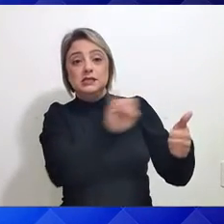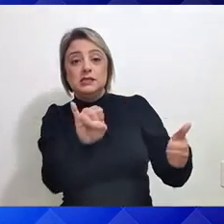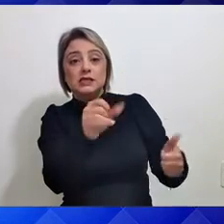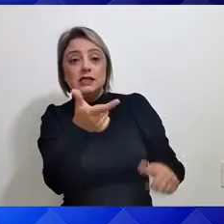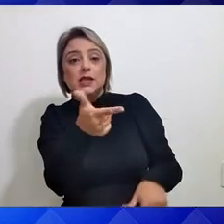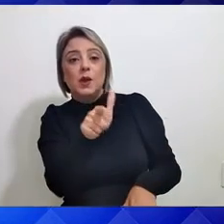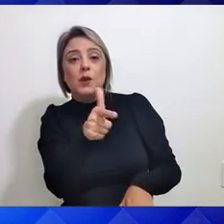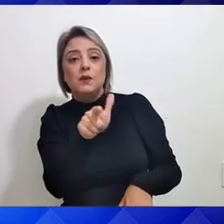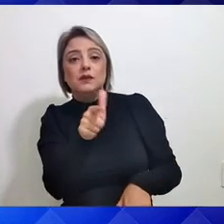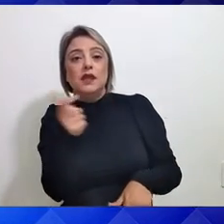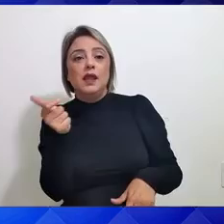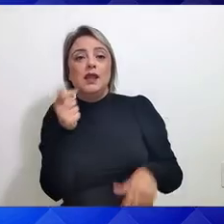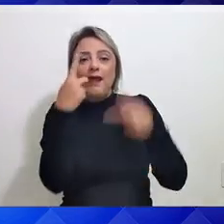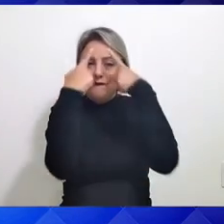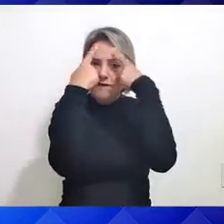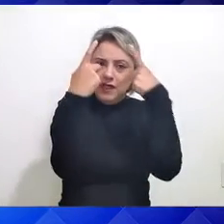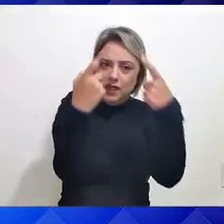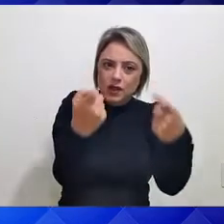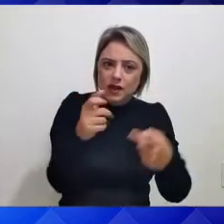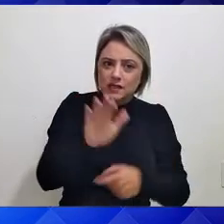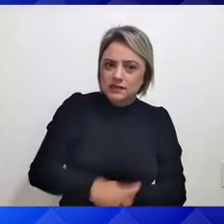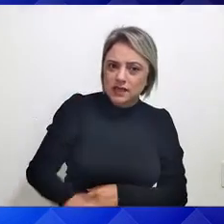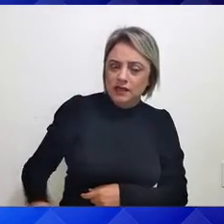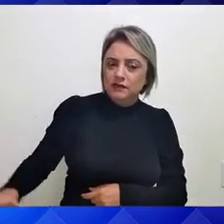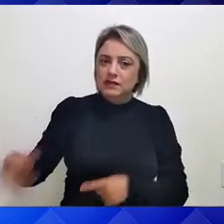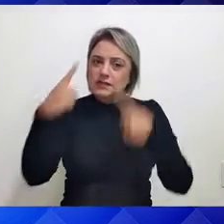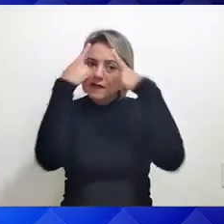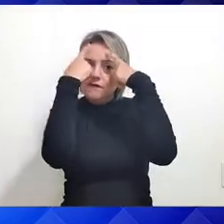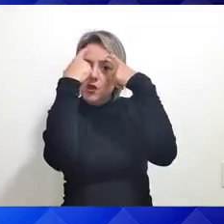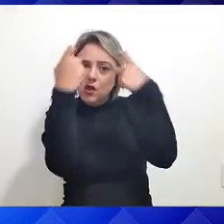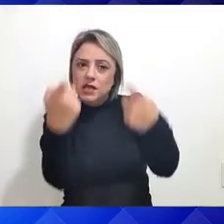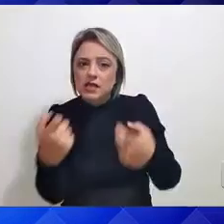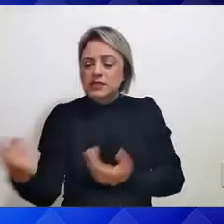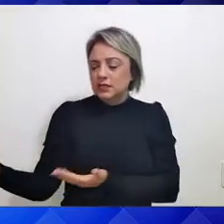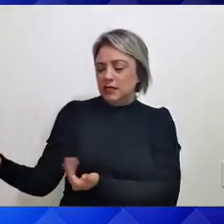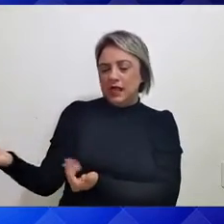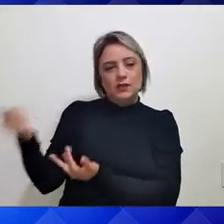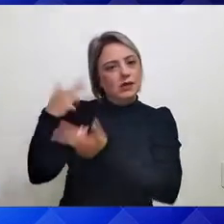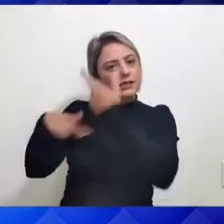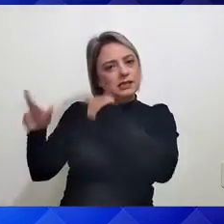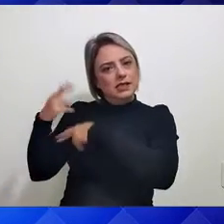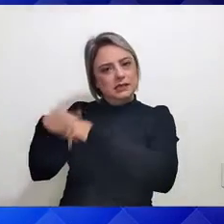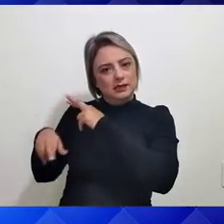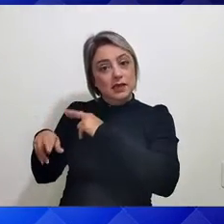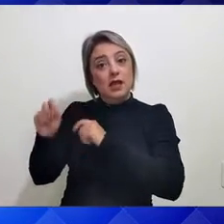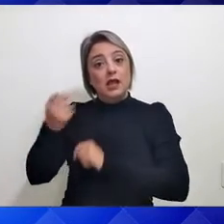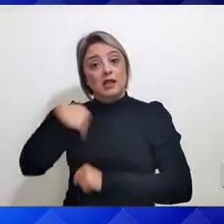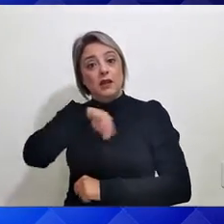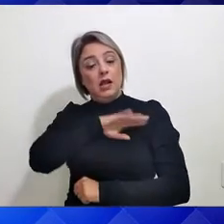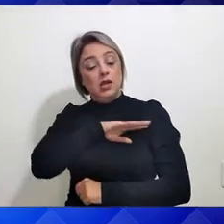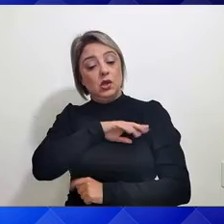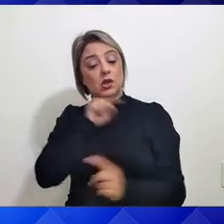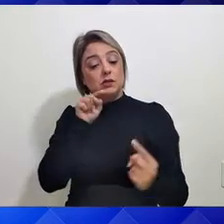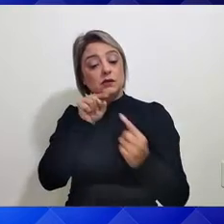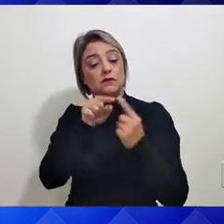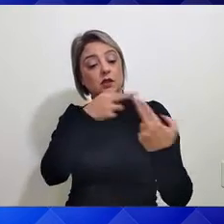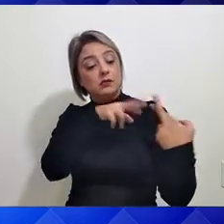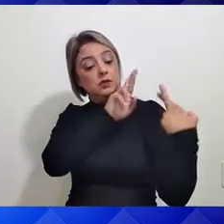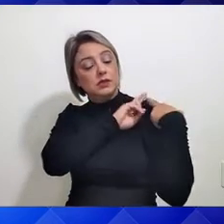uma situação que mexe com a vida íntima, mexe com a